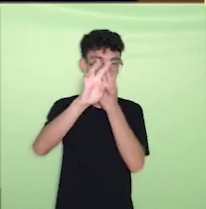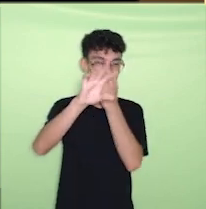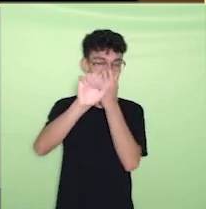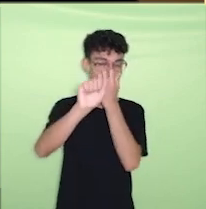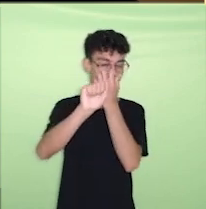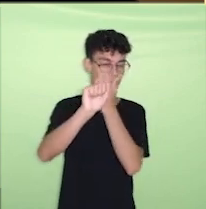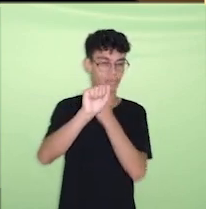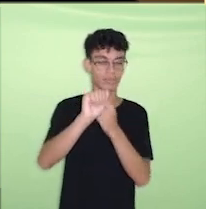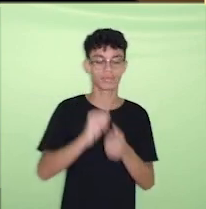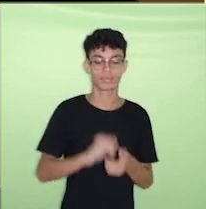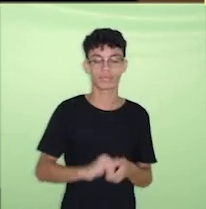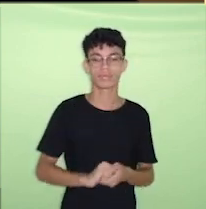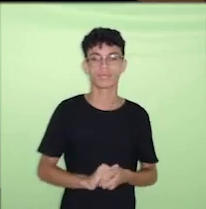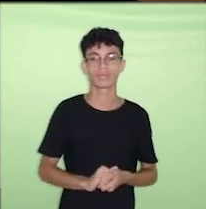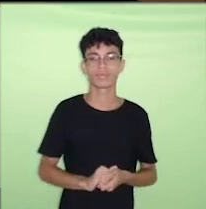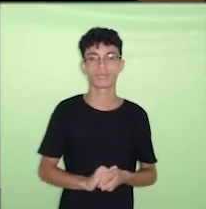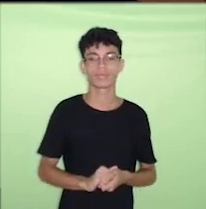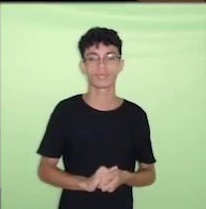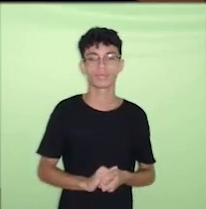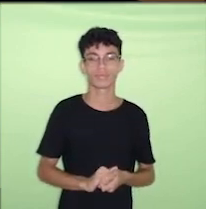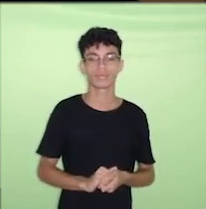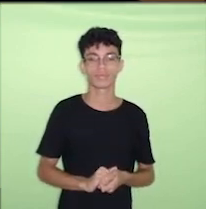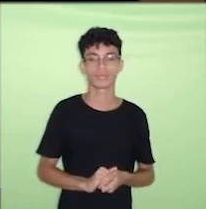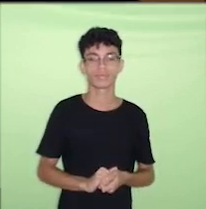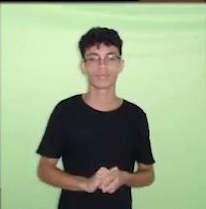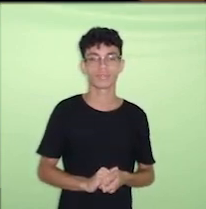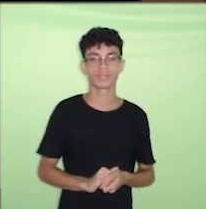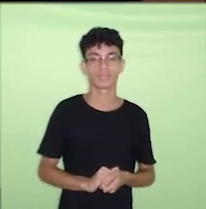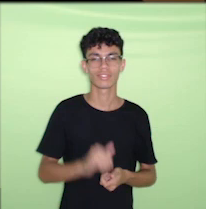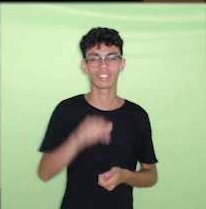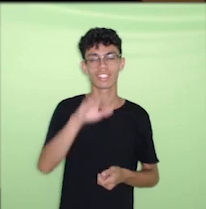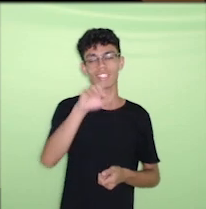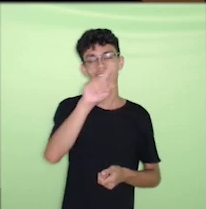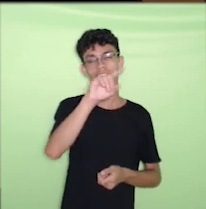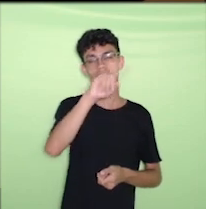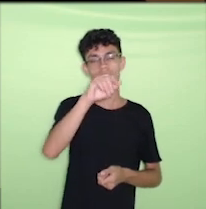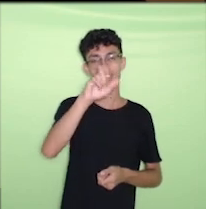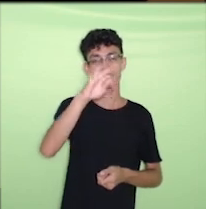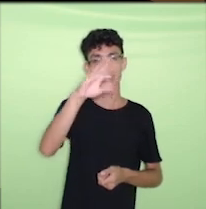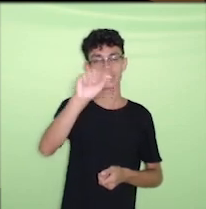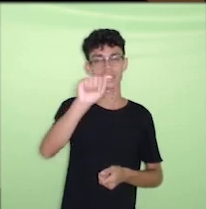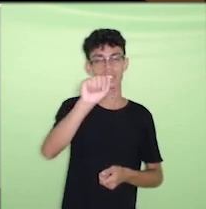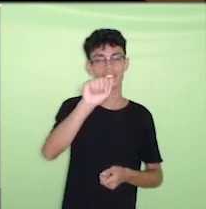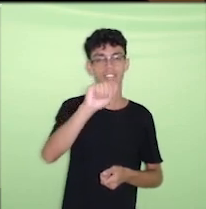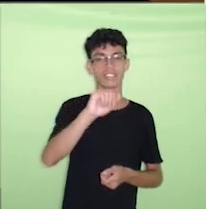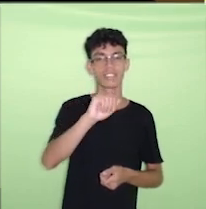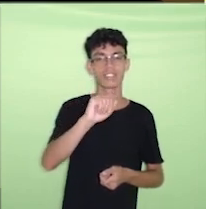se considerar no caso razoável, talvez Eta e Zeta tenham que...